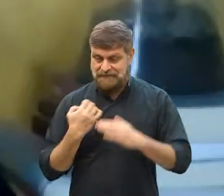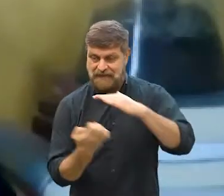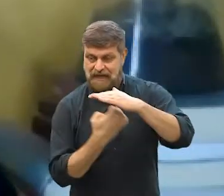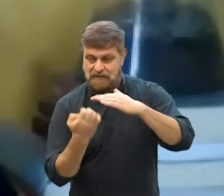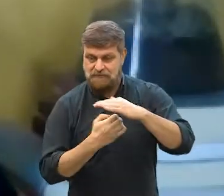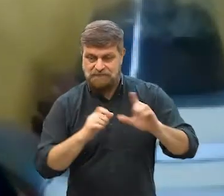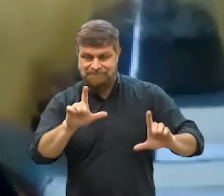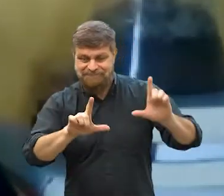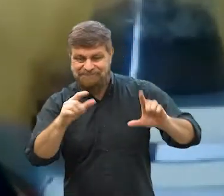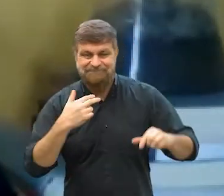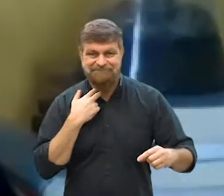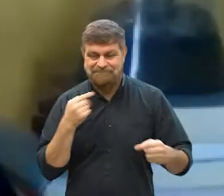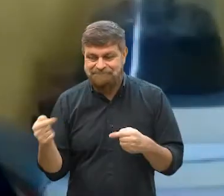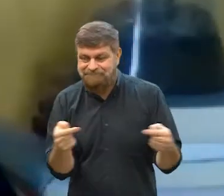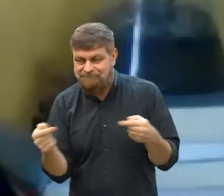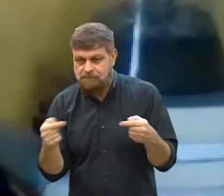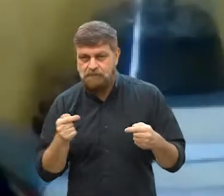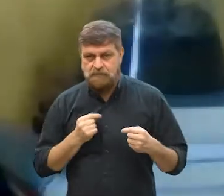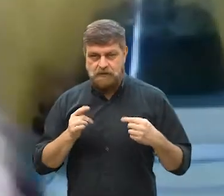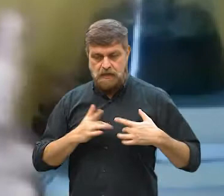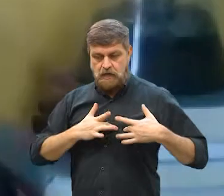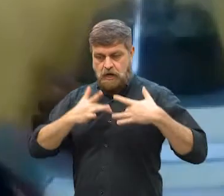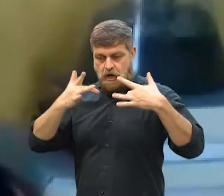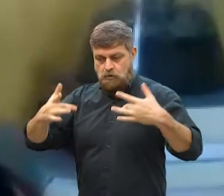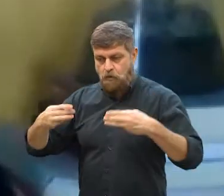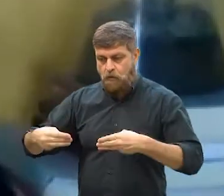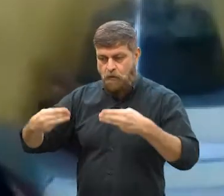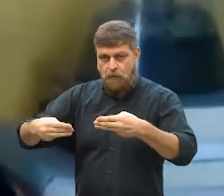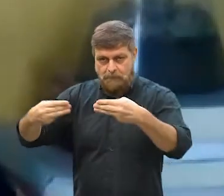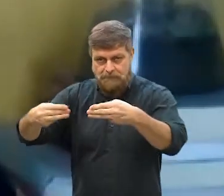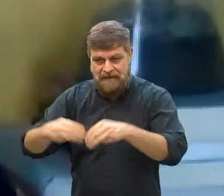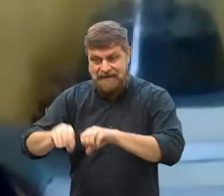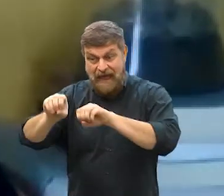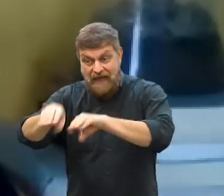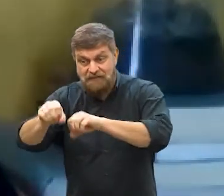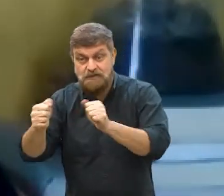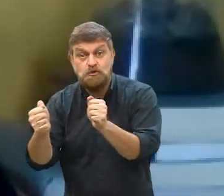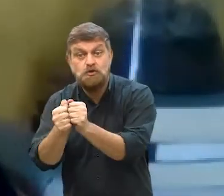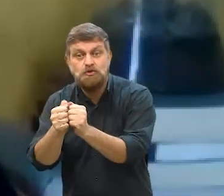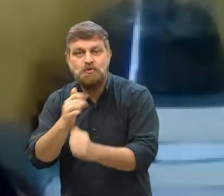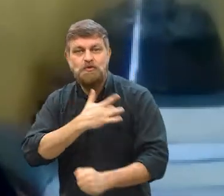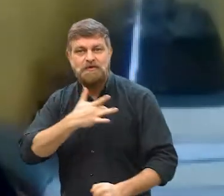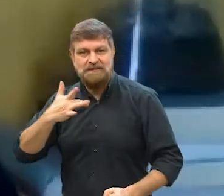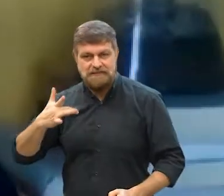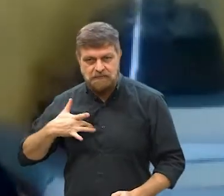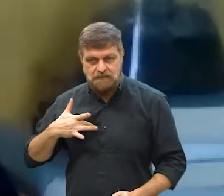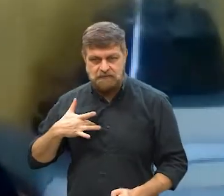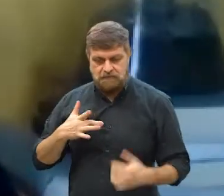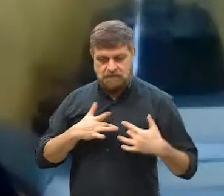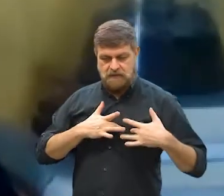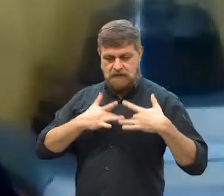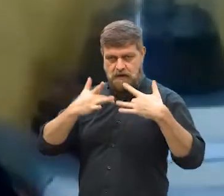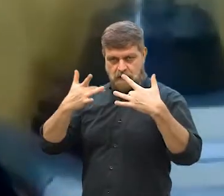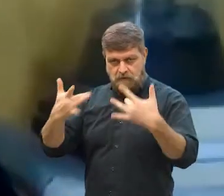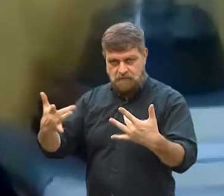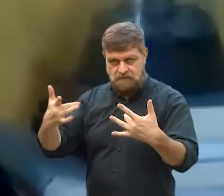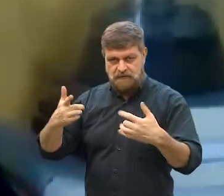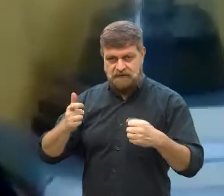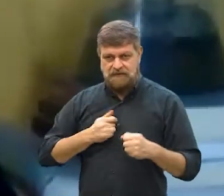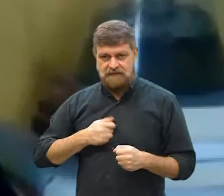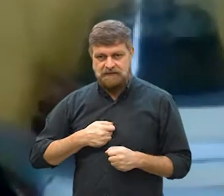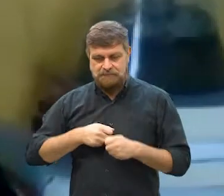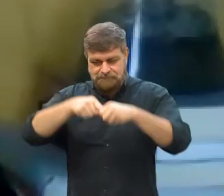surgiram ele doou ao Ministério da Educação e saúde o médico era junto com a saúde antigamente aí ele fez a doação ele fez um arcabouço